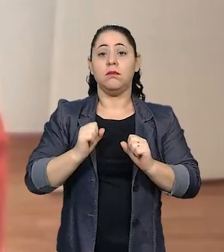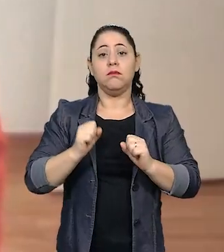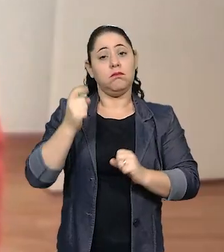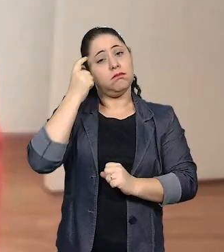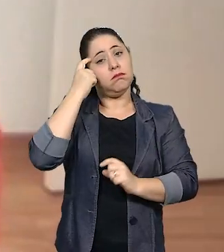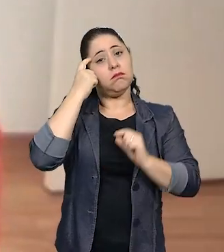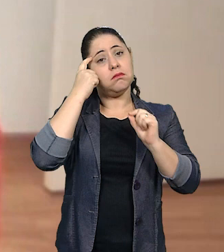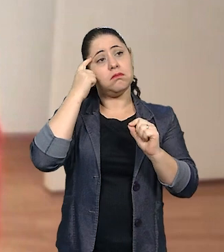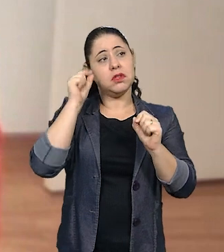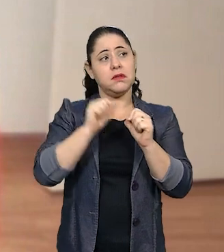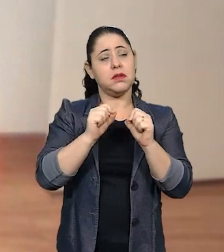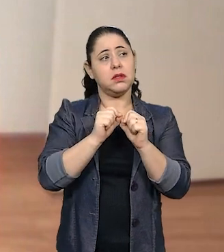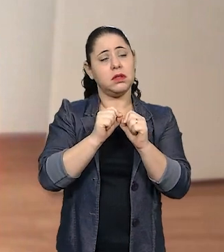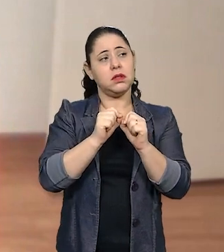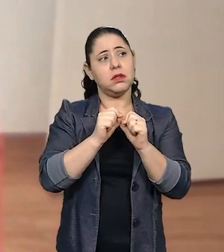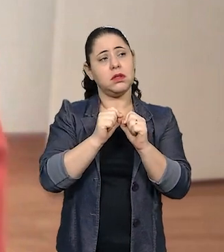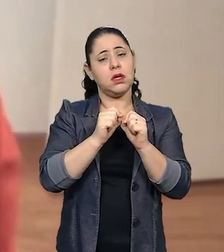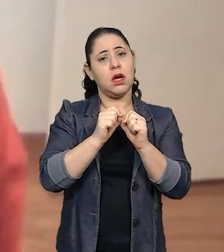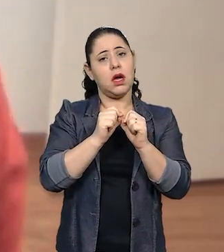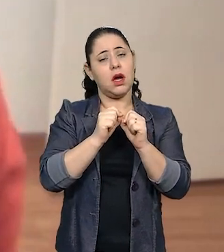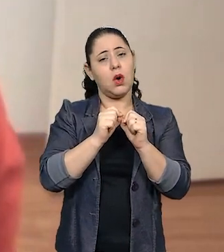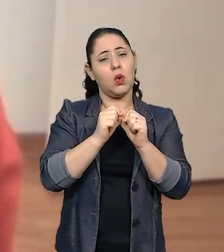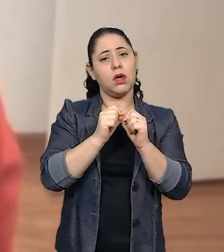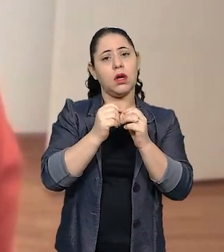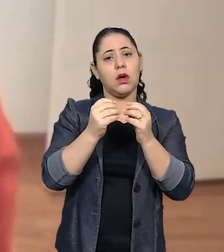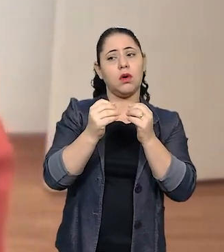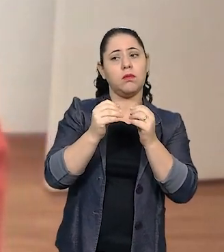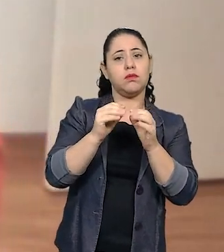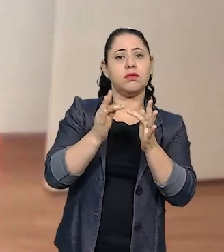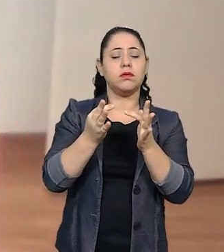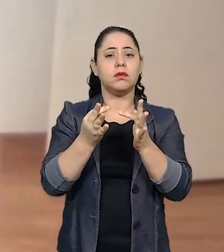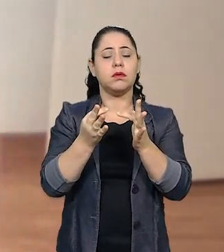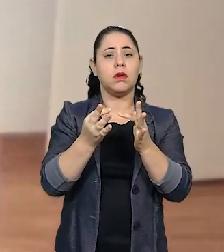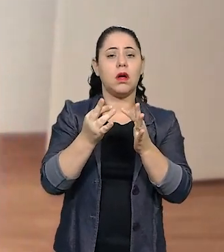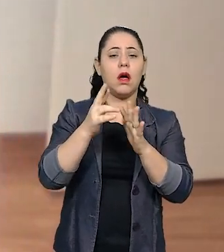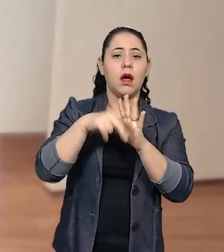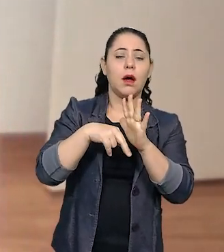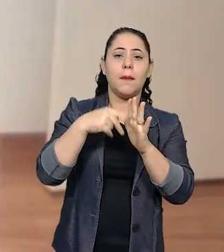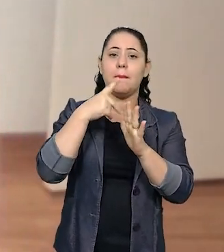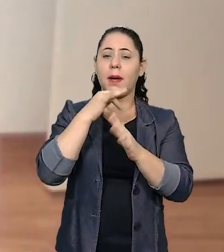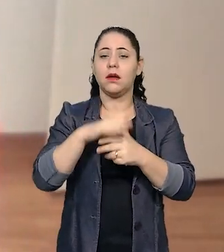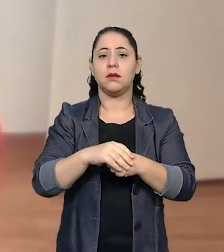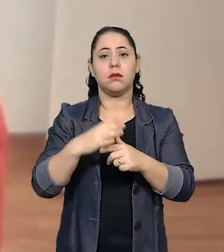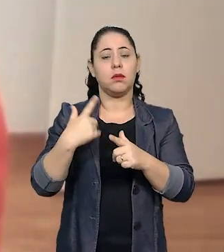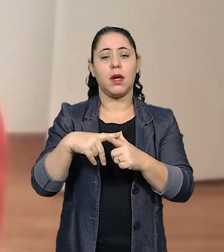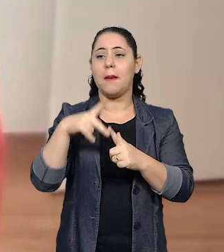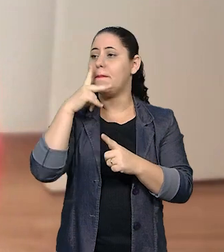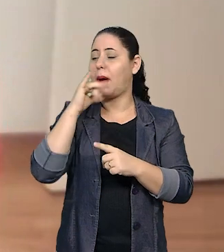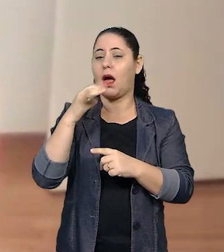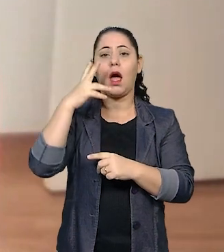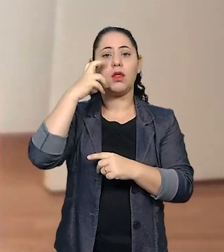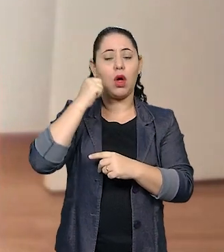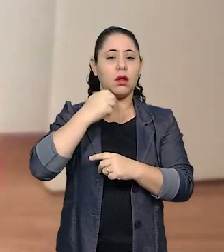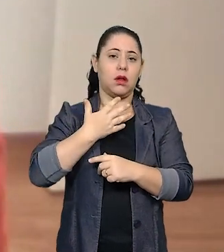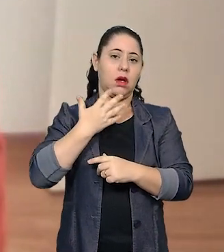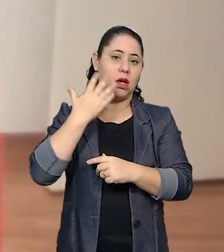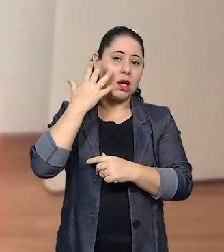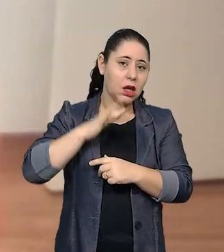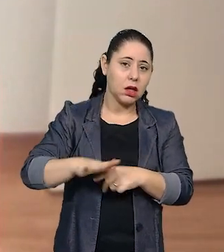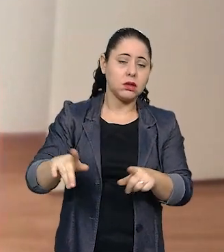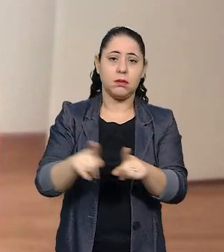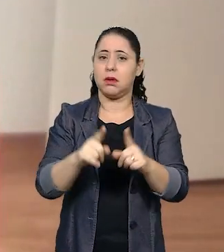mais precisa. Tudo depende do local de trabalho e da profissão exercida. É claro que a gente pode pensar em fazer uma analogia